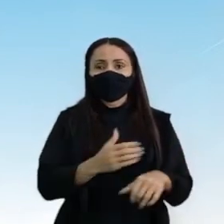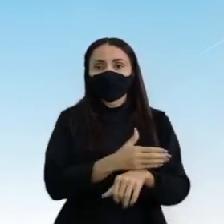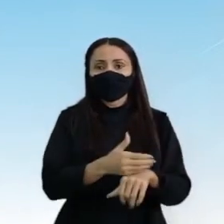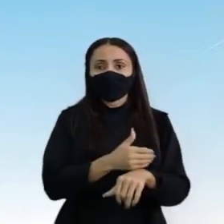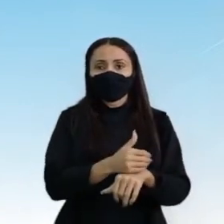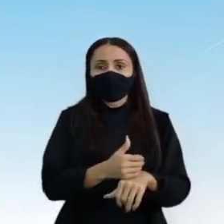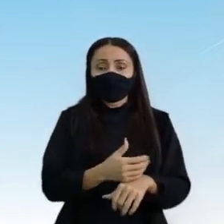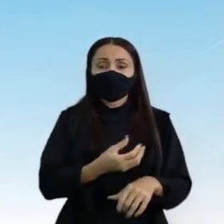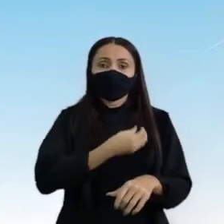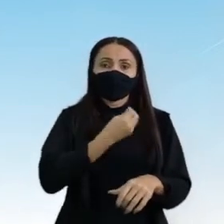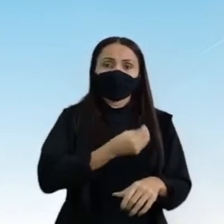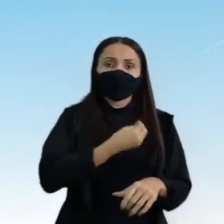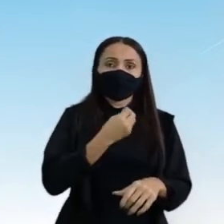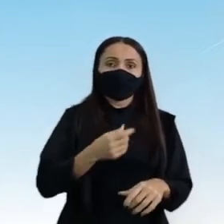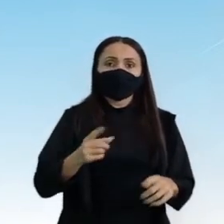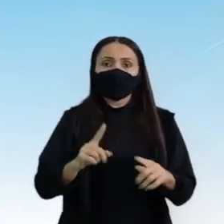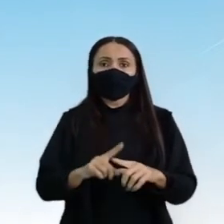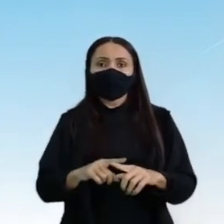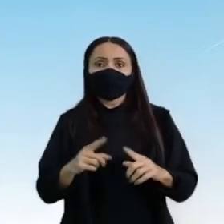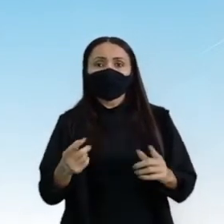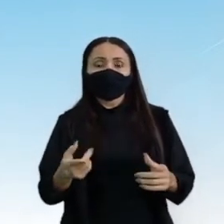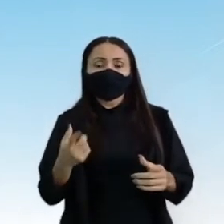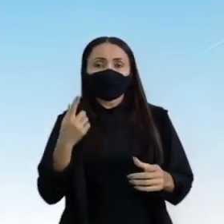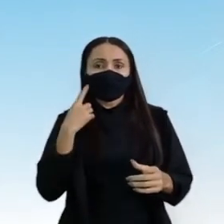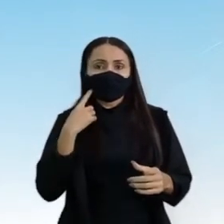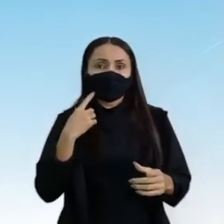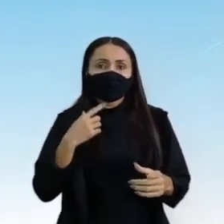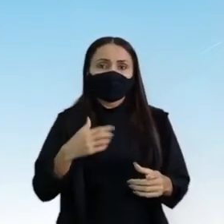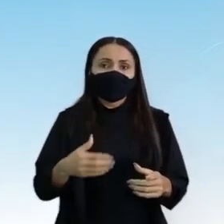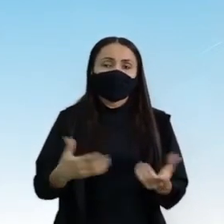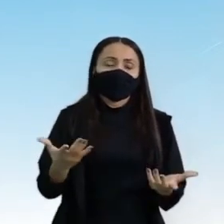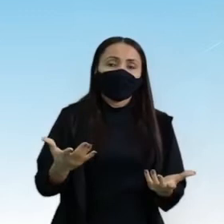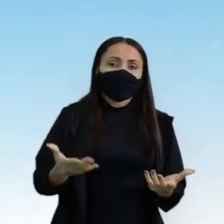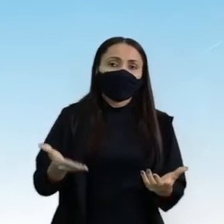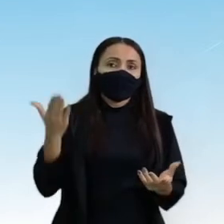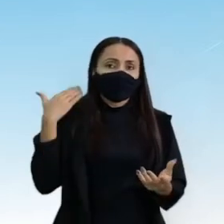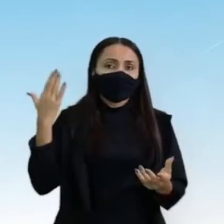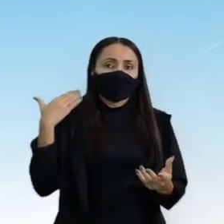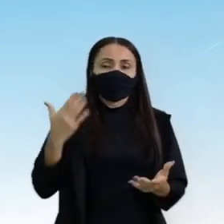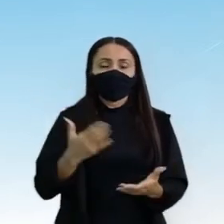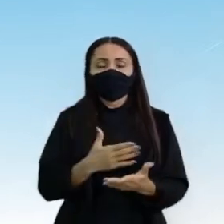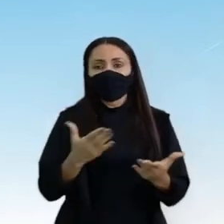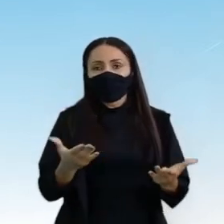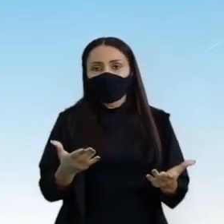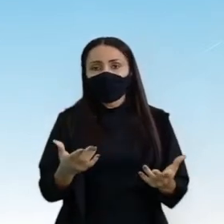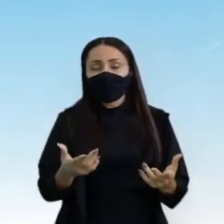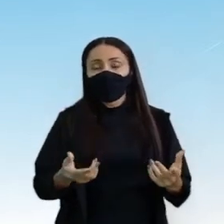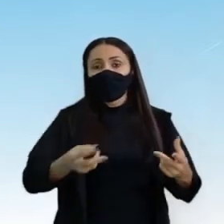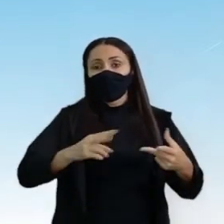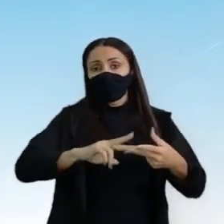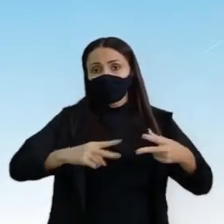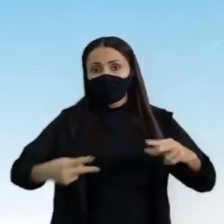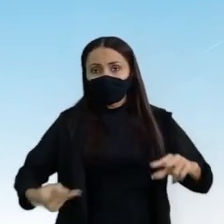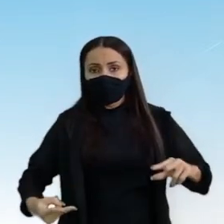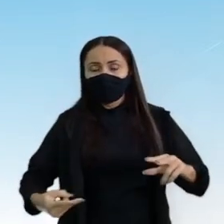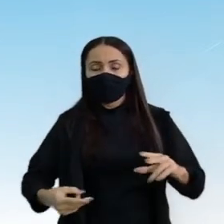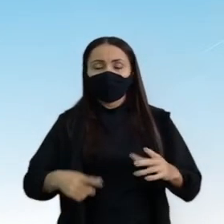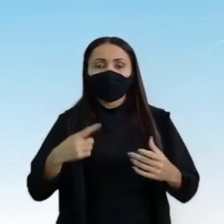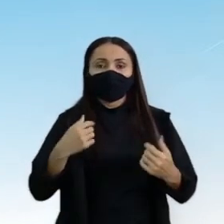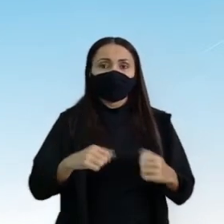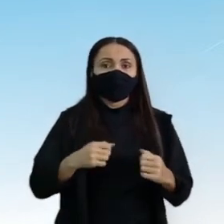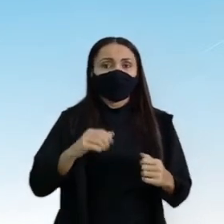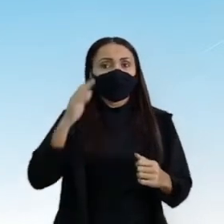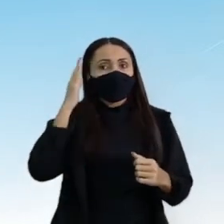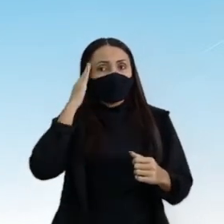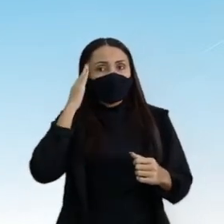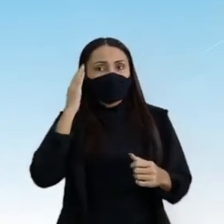um bom hábito de vida, mas a minha predisposição me levou àquela determinado tipo de situação. Mas aí eu tenho que pensar o seguinte: se eu